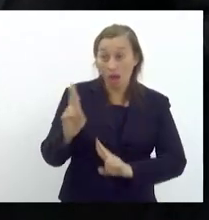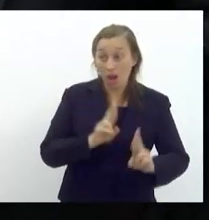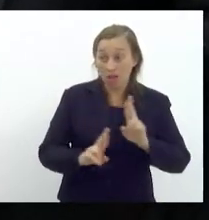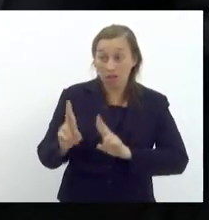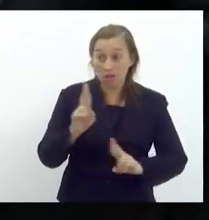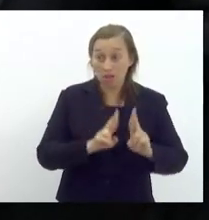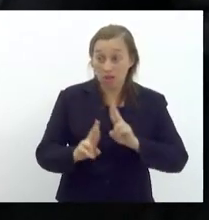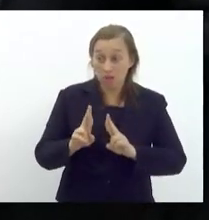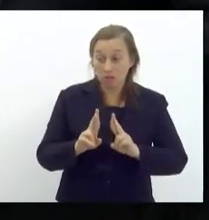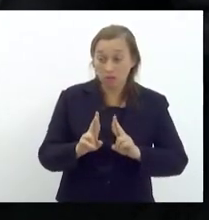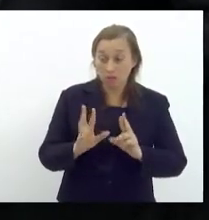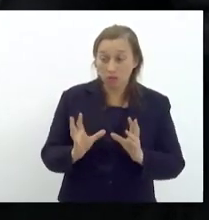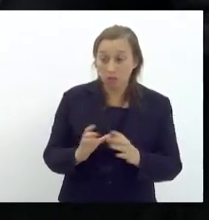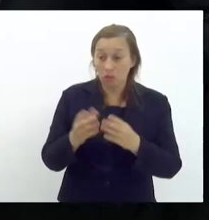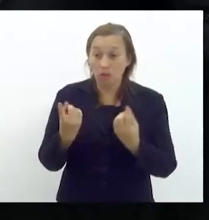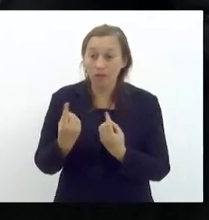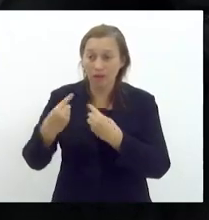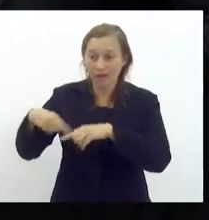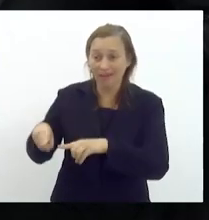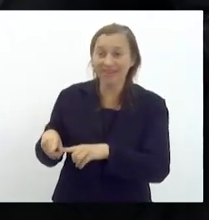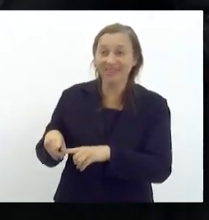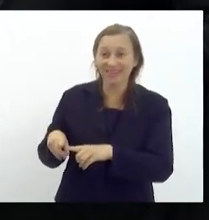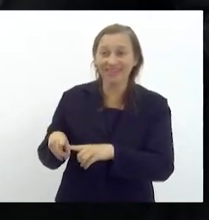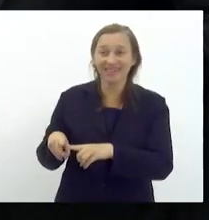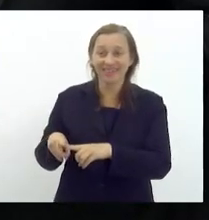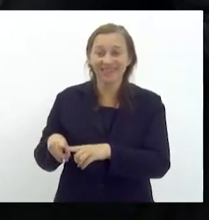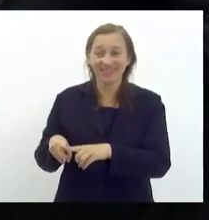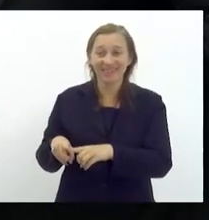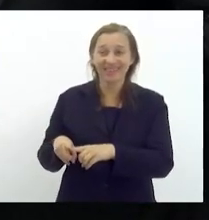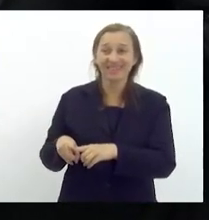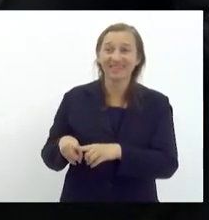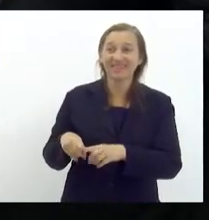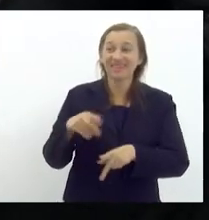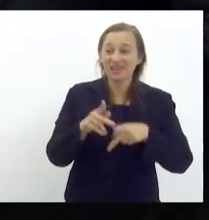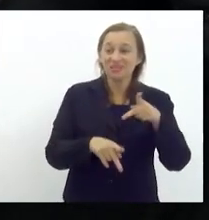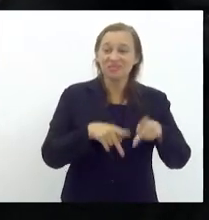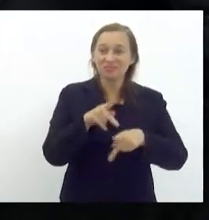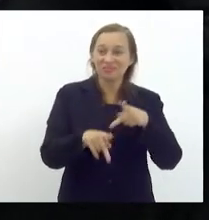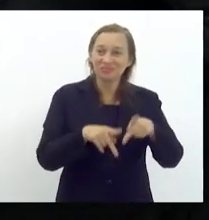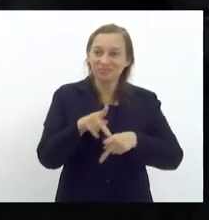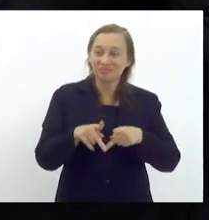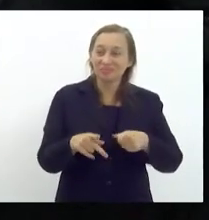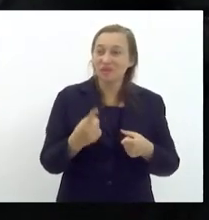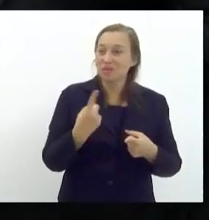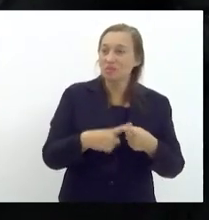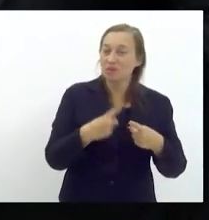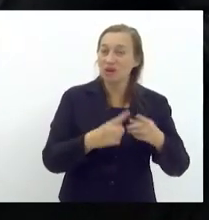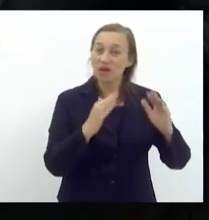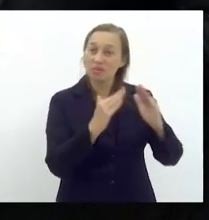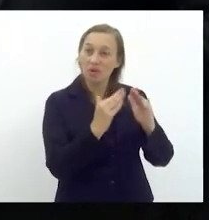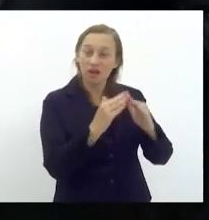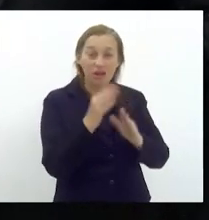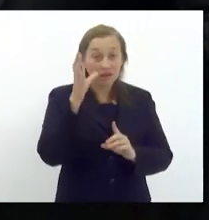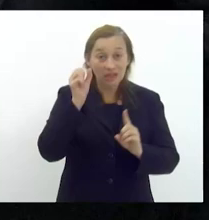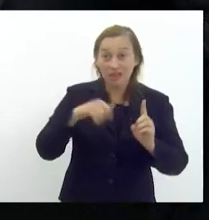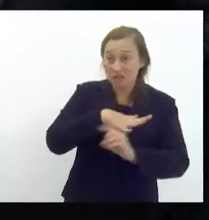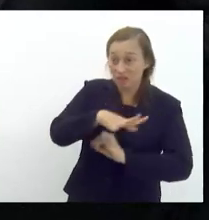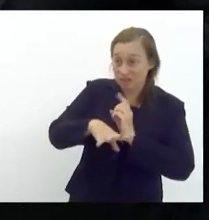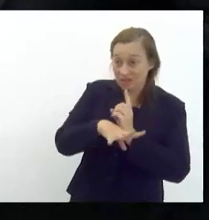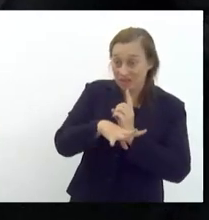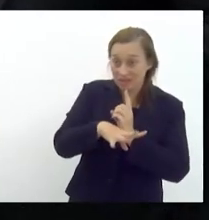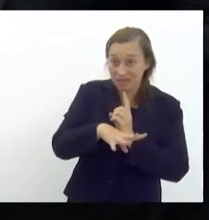pleitos da oposição mas principalmente justo para nossa população porque habitação de interesse social